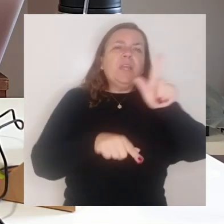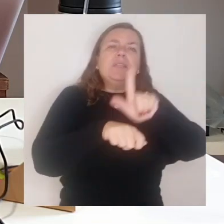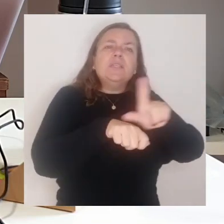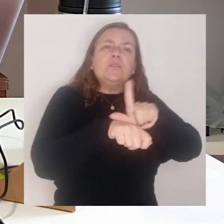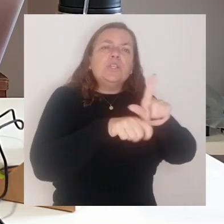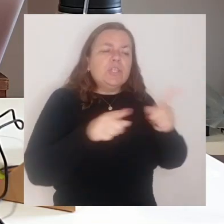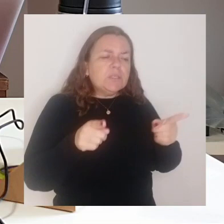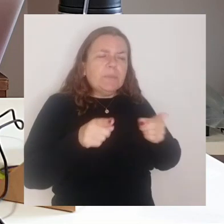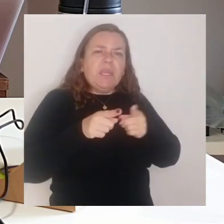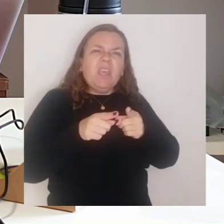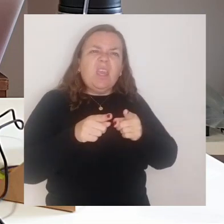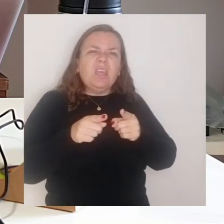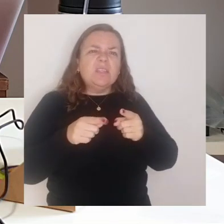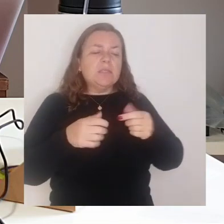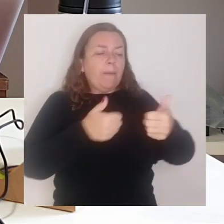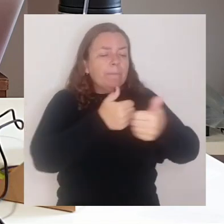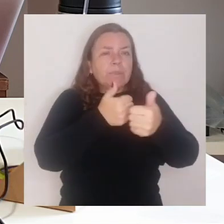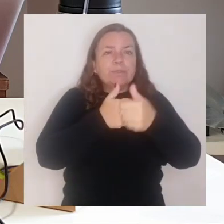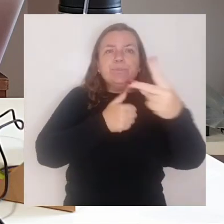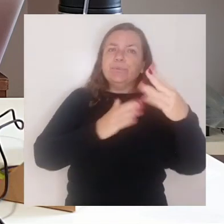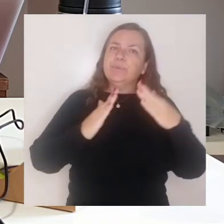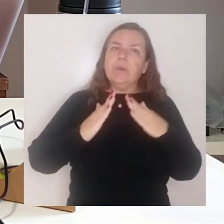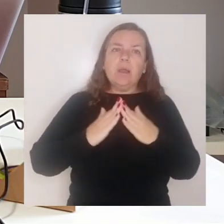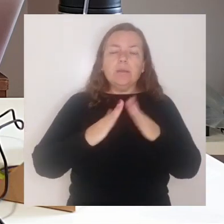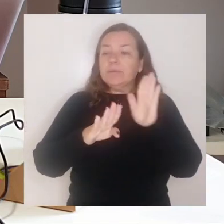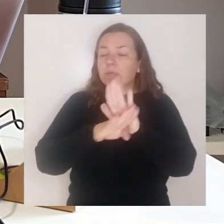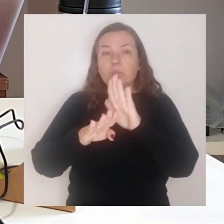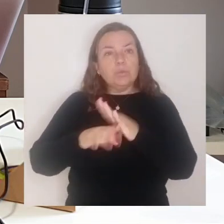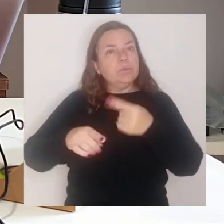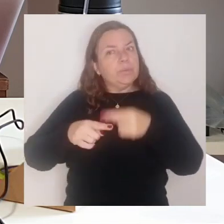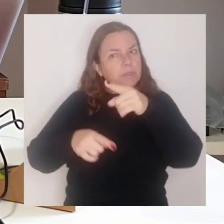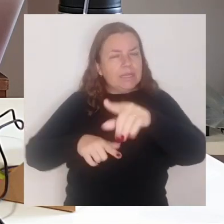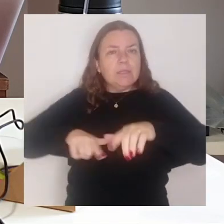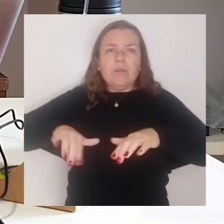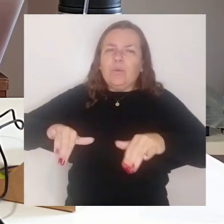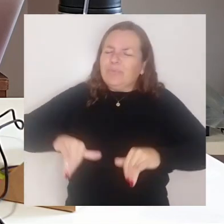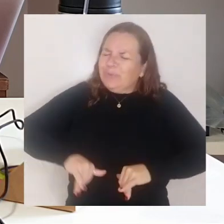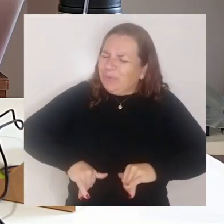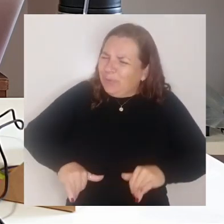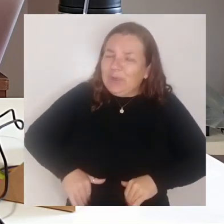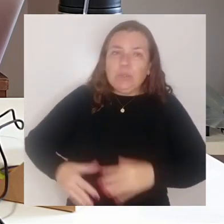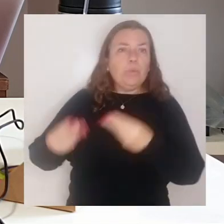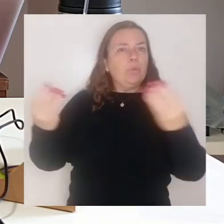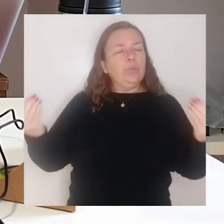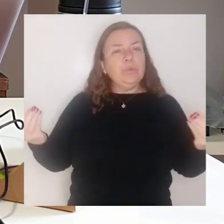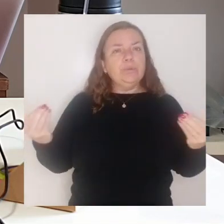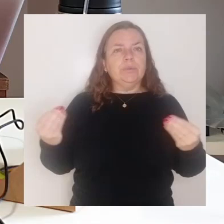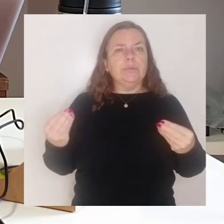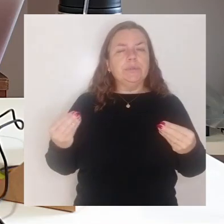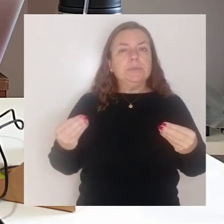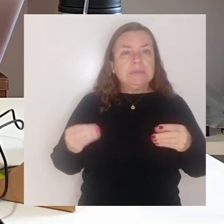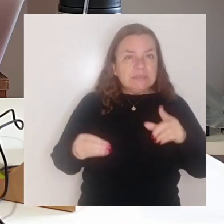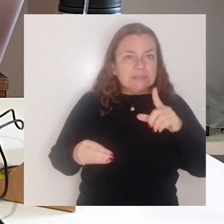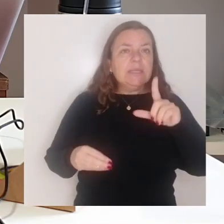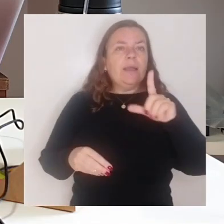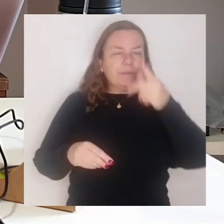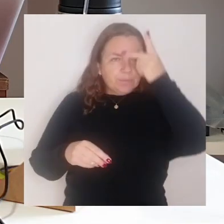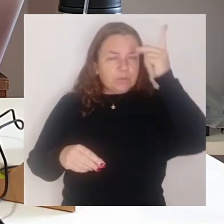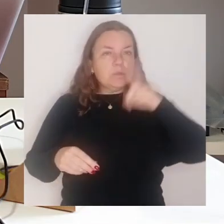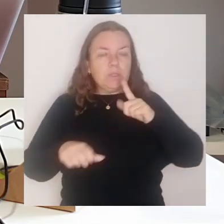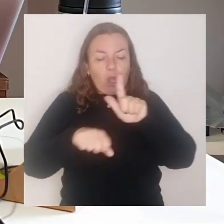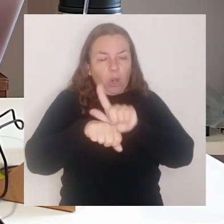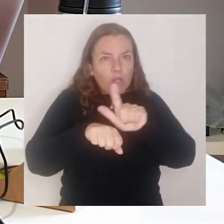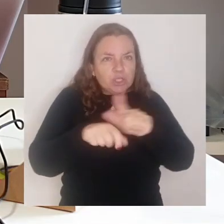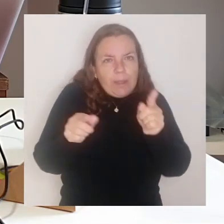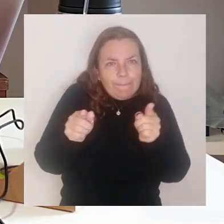estabelecimentos próximos aí da sua casa, dos pequenos, que estão sofrendo muito com essa pandemia, que todos estamos, né? Mas acho que para quem tem um pequeno